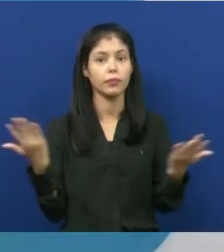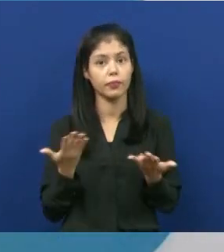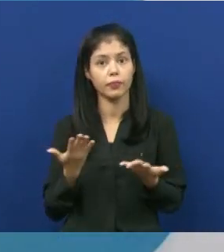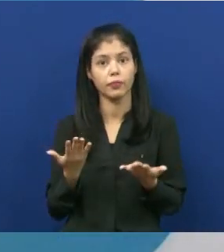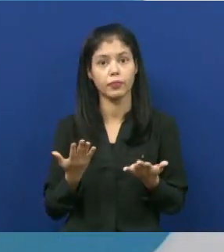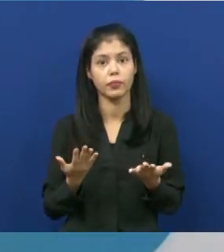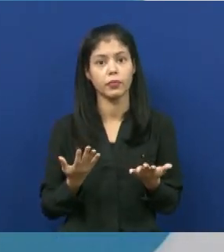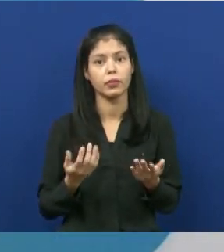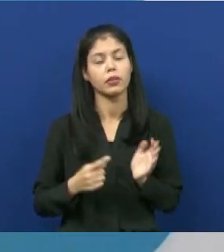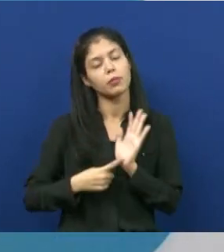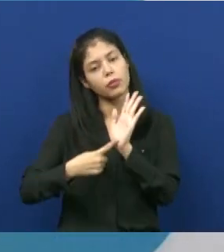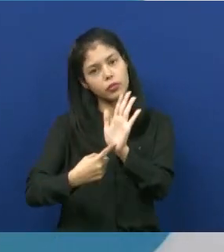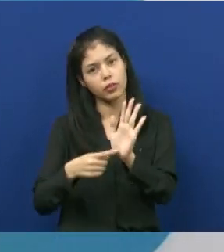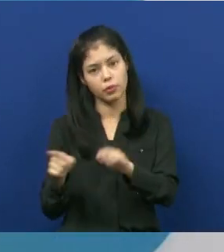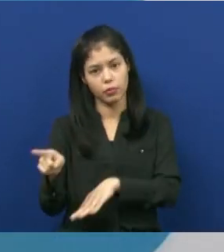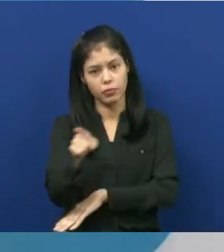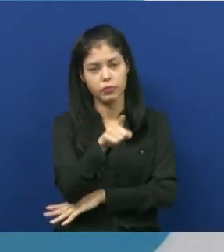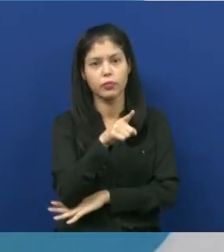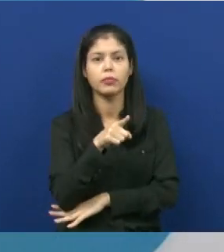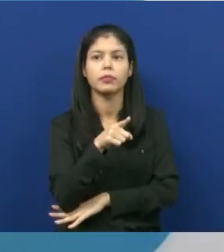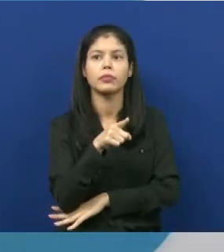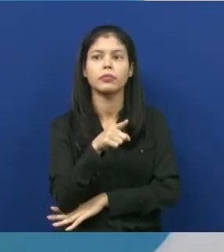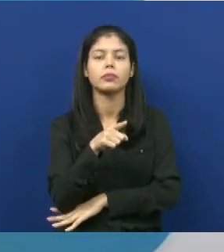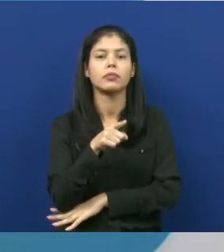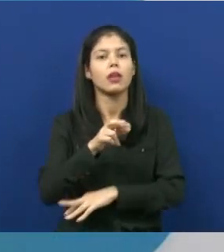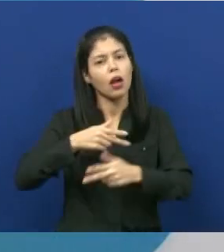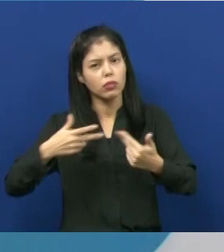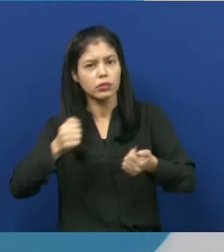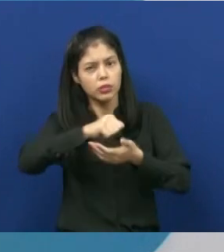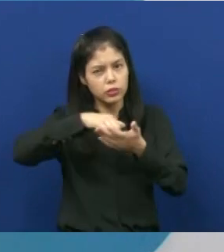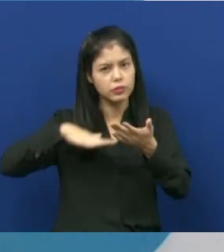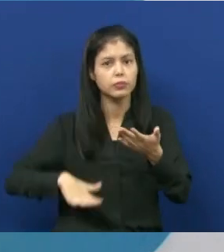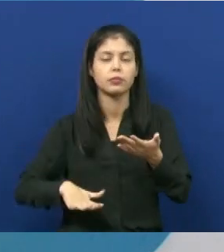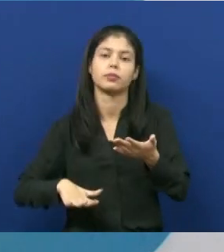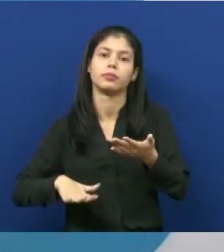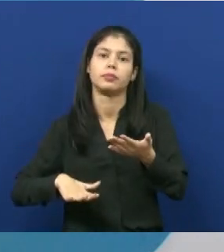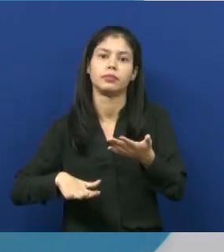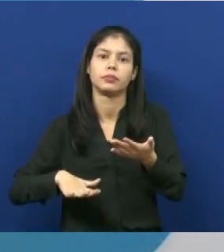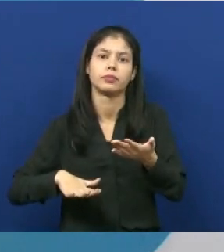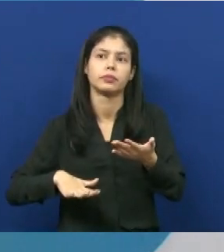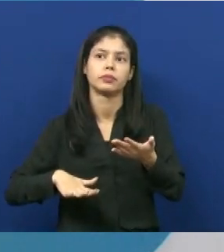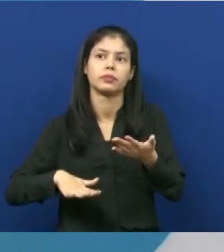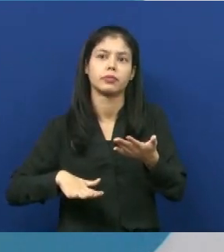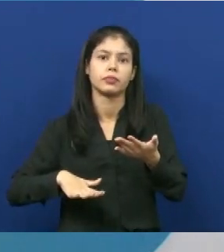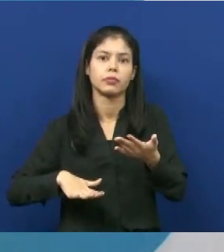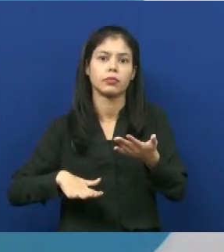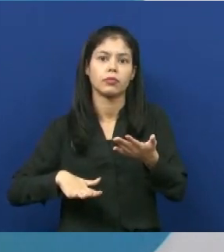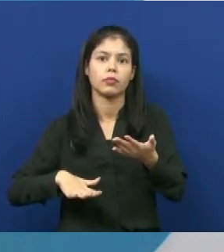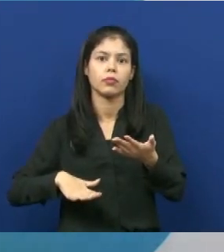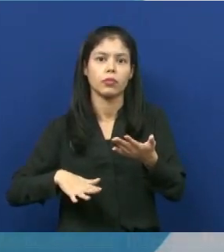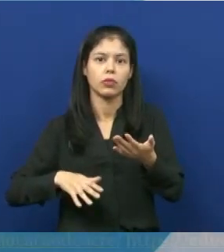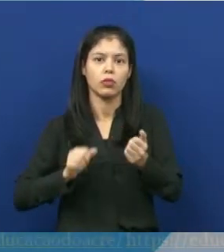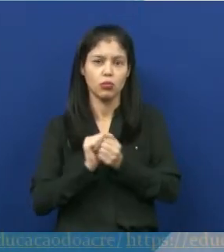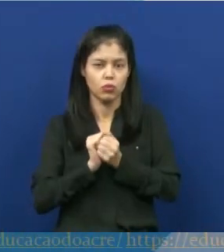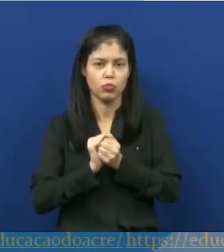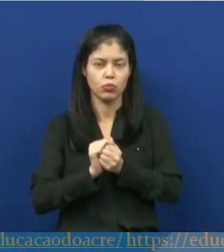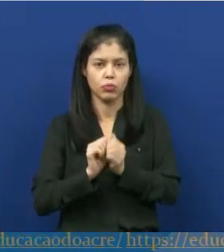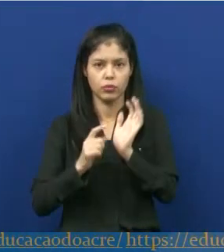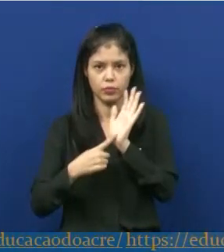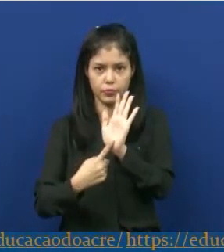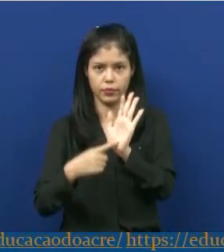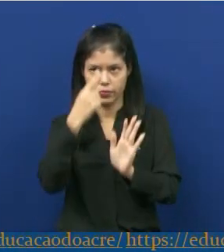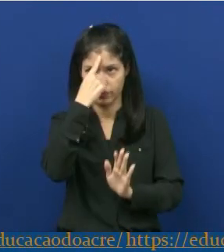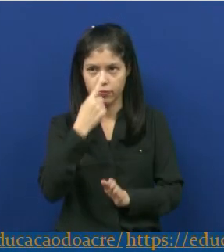Agora irei apresentar para vocês algumas atividades. Acompanhem na tela. Essa